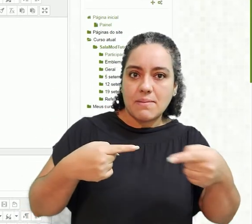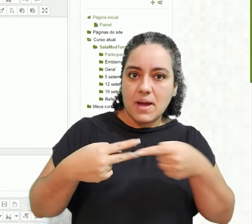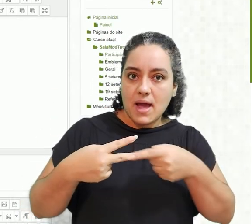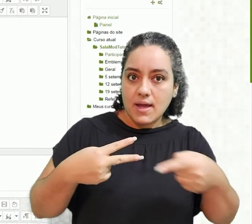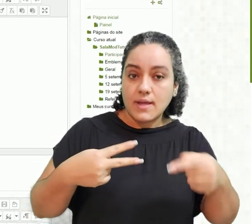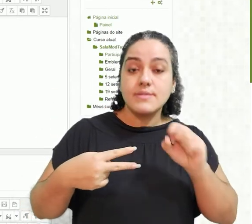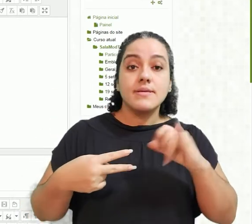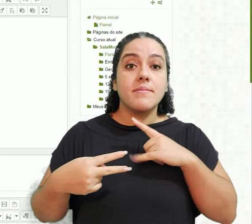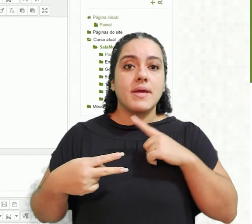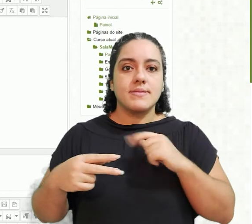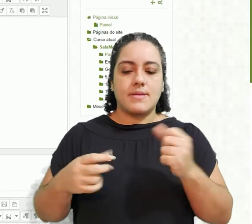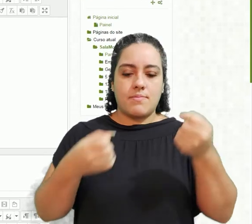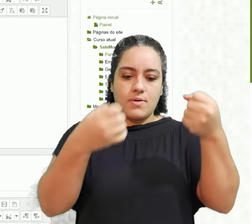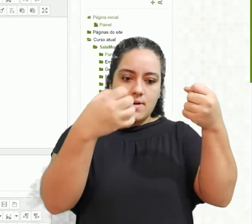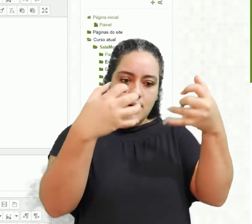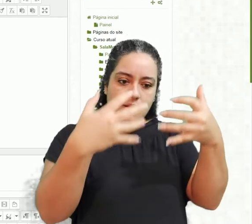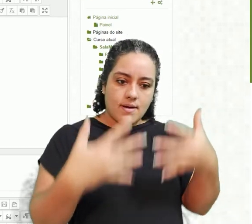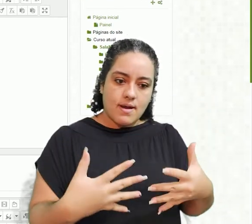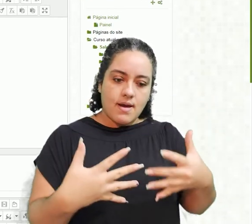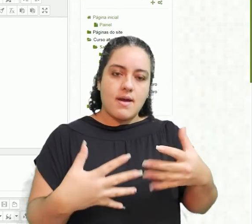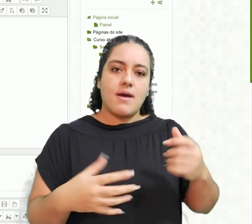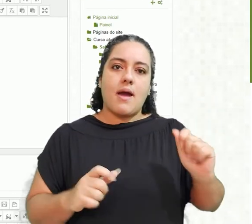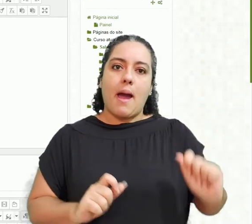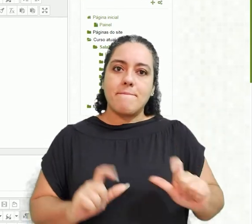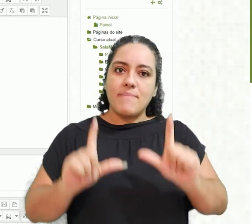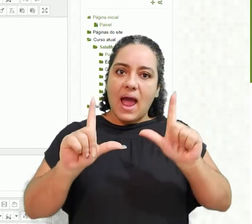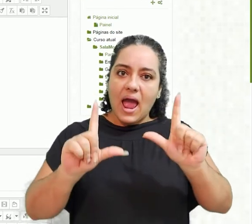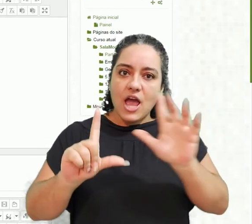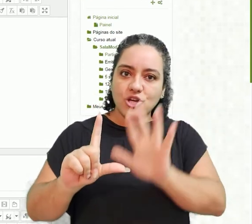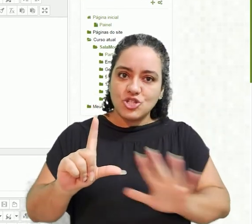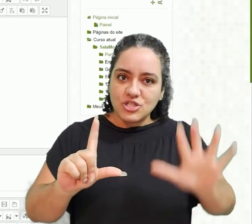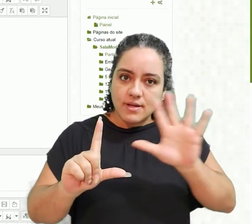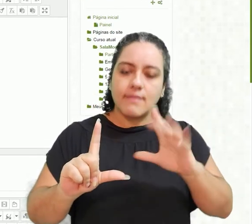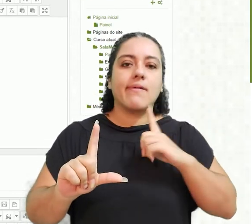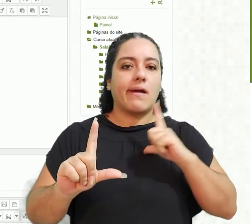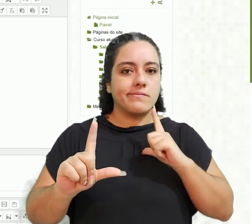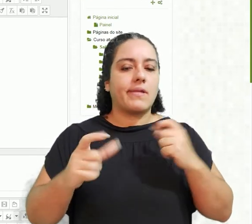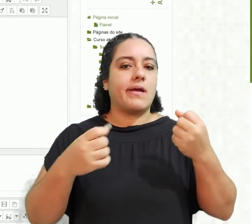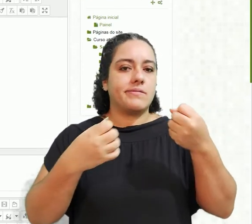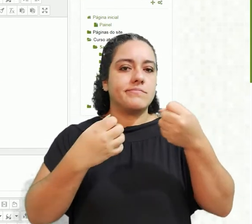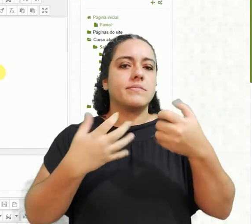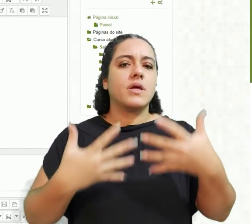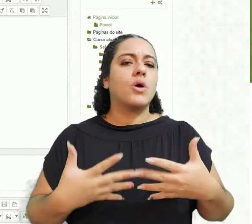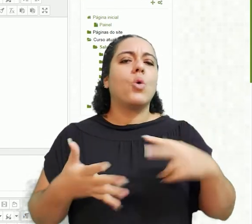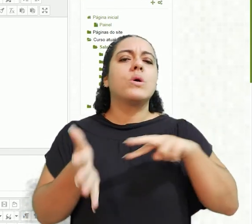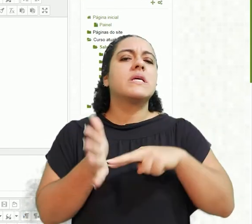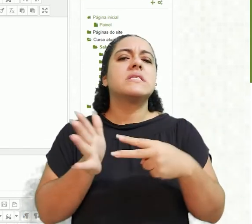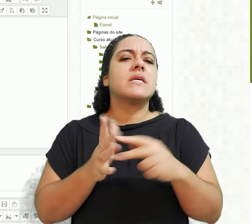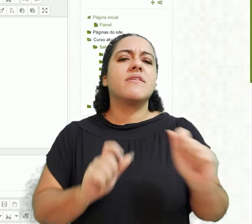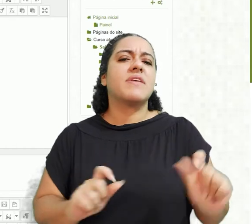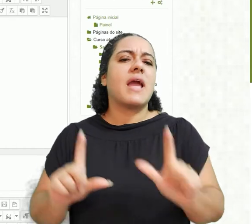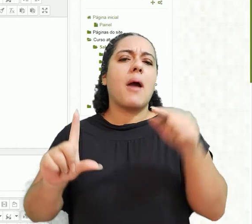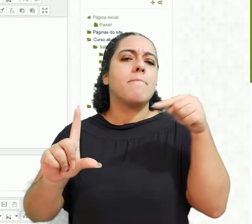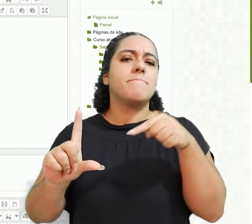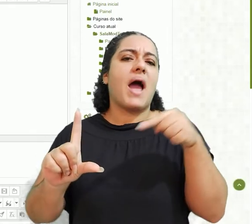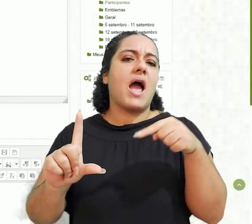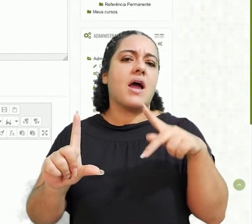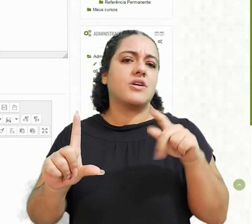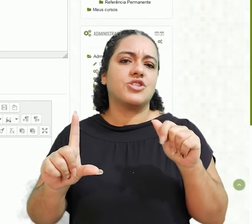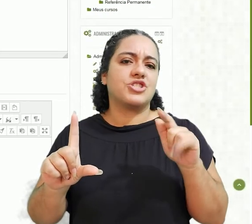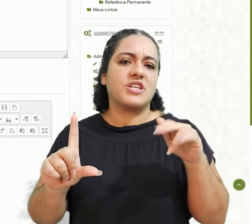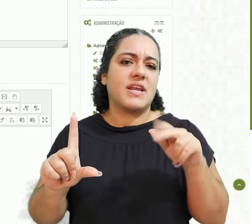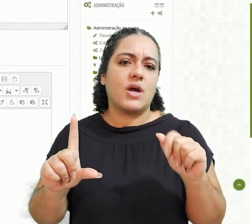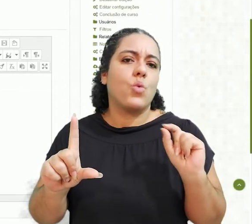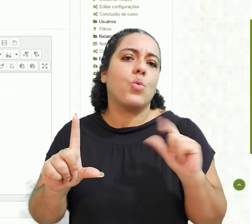semana se você exibir a descrição da na página do curso na semana dizendo sobre o que aquela página por exemplo